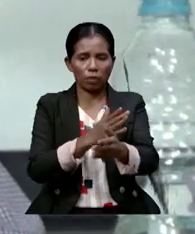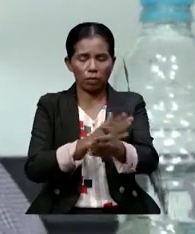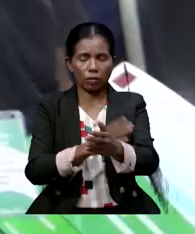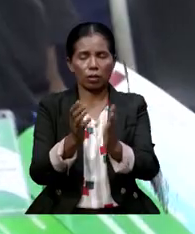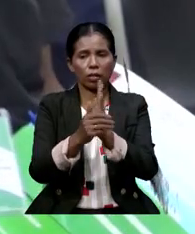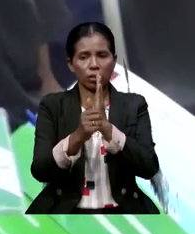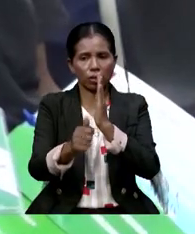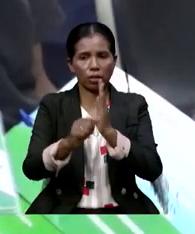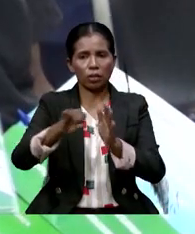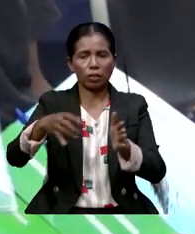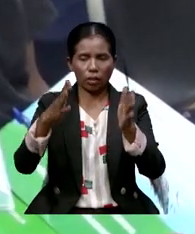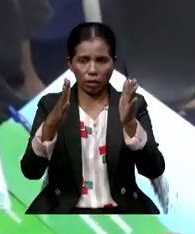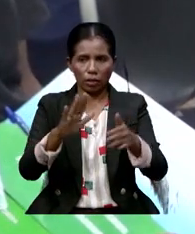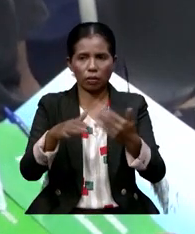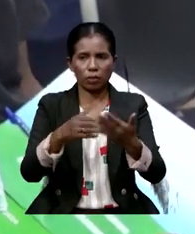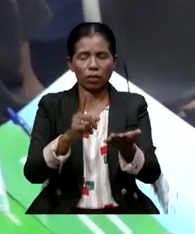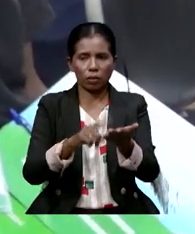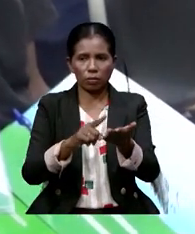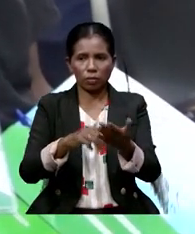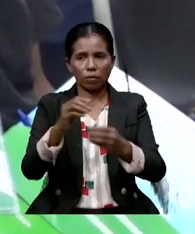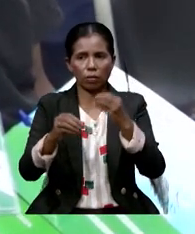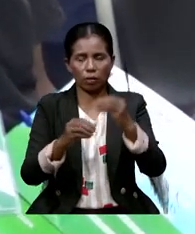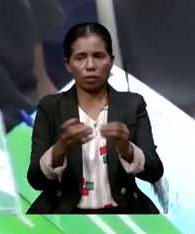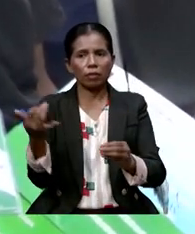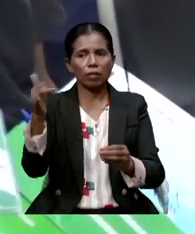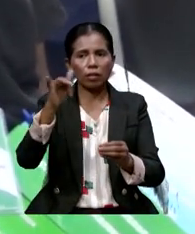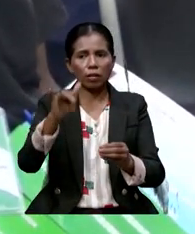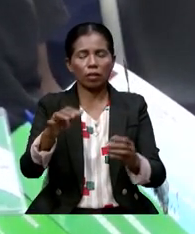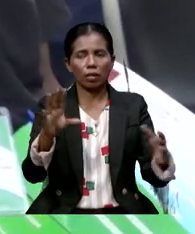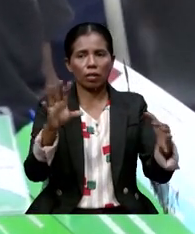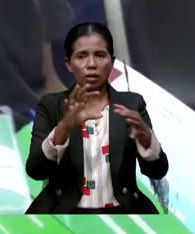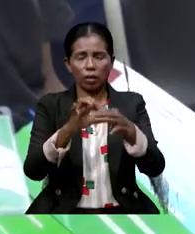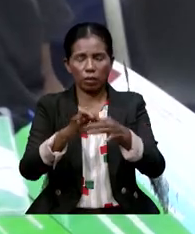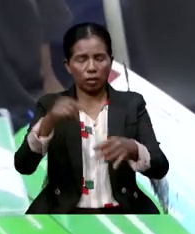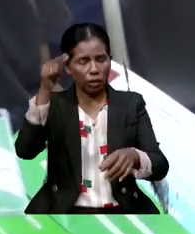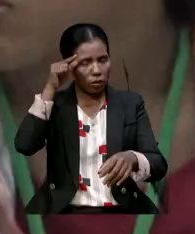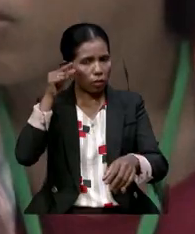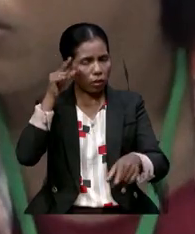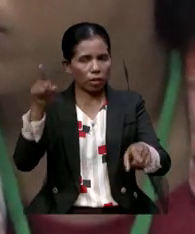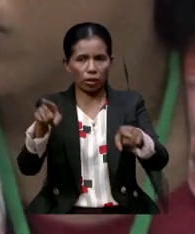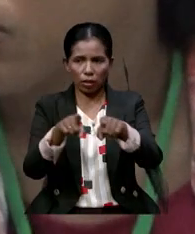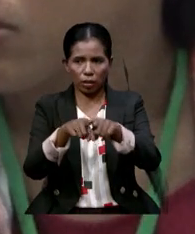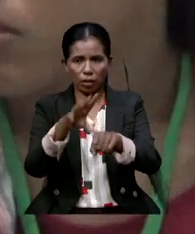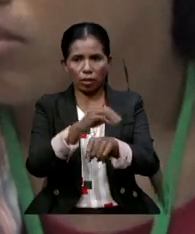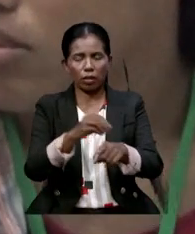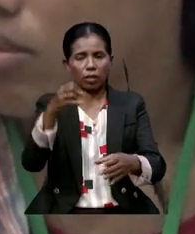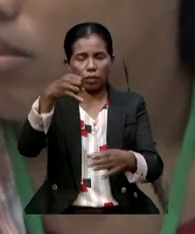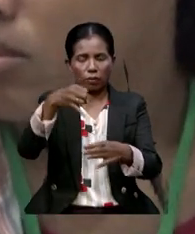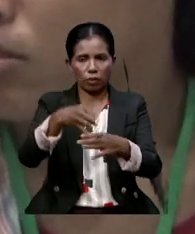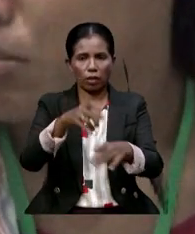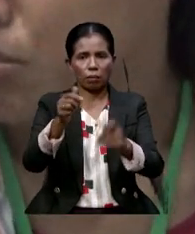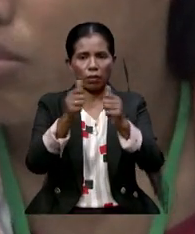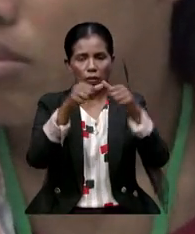capacidade profissional jornalista, onde discute assunto sira nebe, ligado ho igualdade ba classe social, no se envolvemos ema